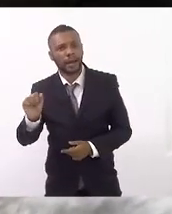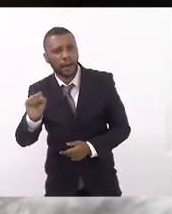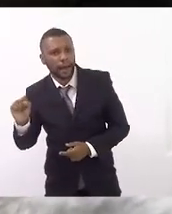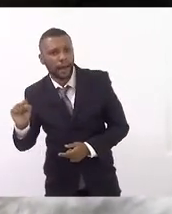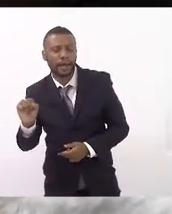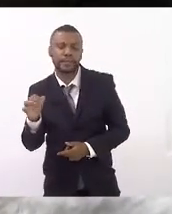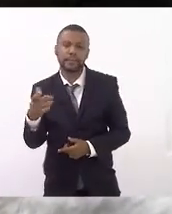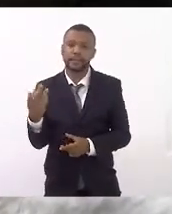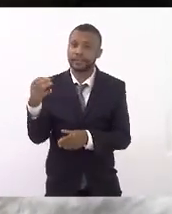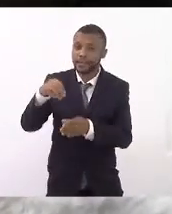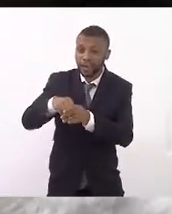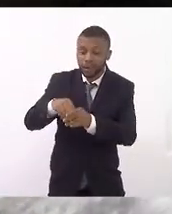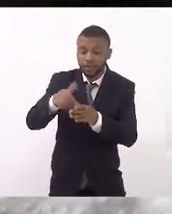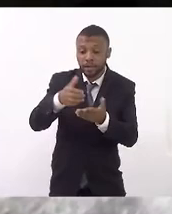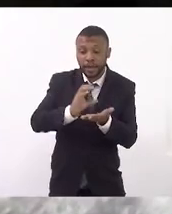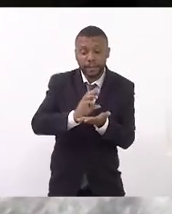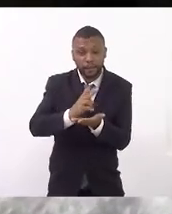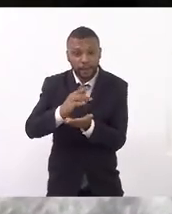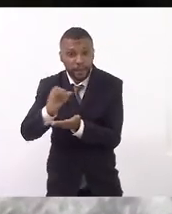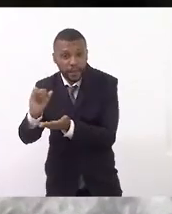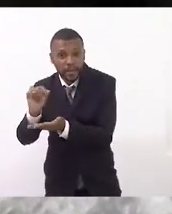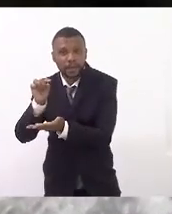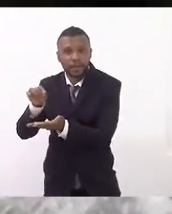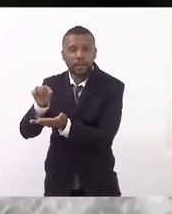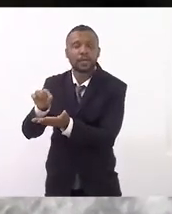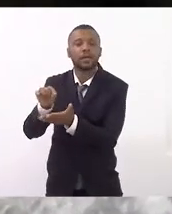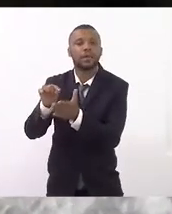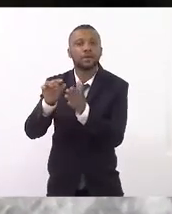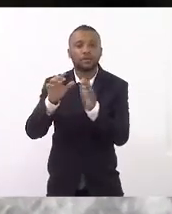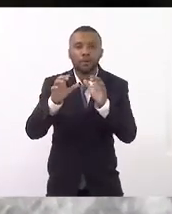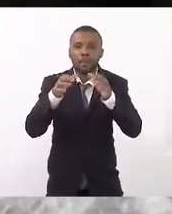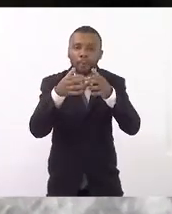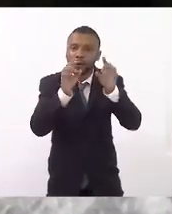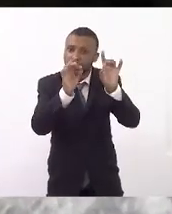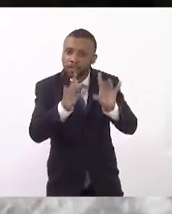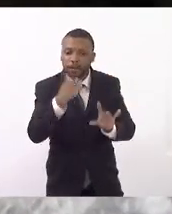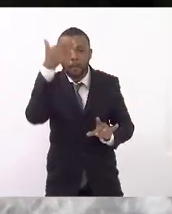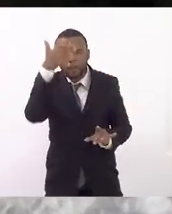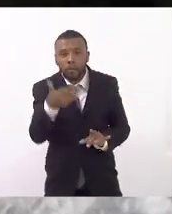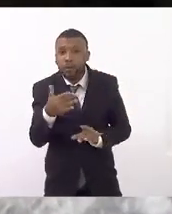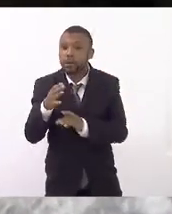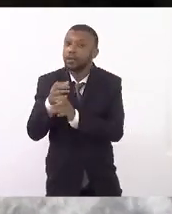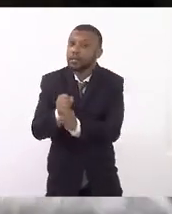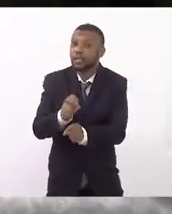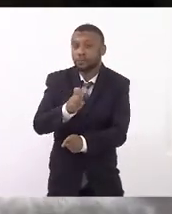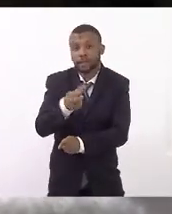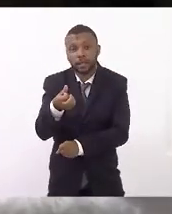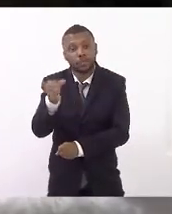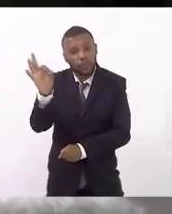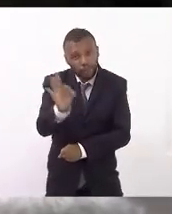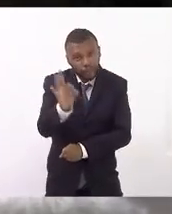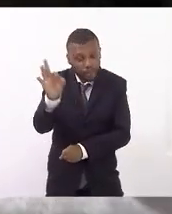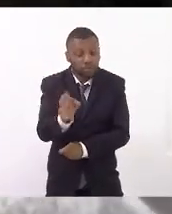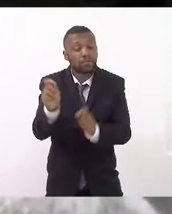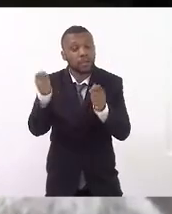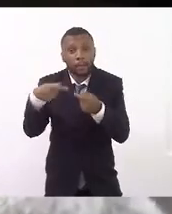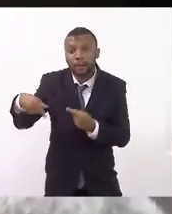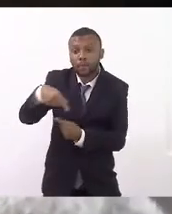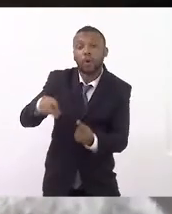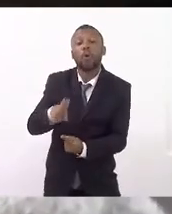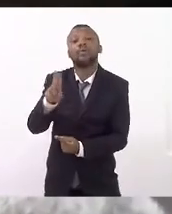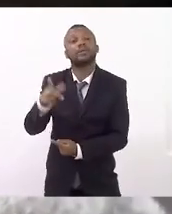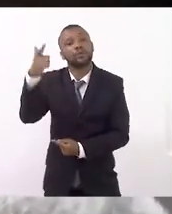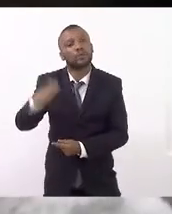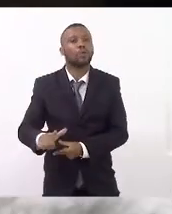CPI das participações especiais, constatamos que 56% do gás é reinjetado. Então, nós temos